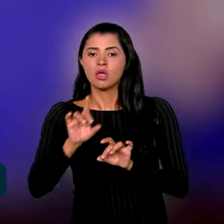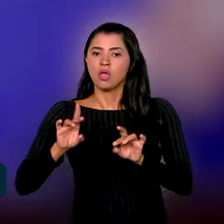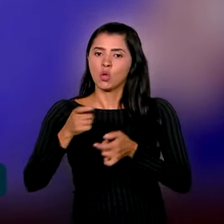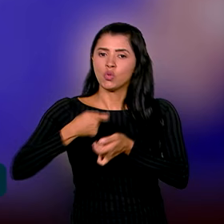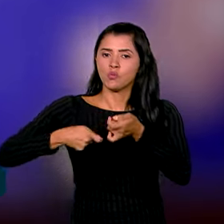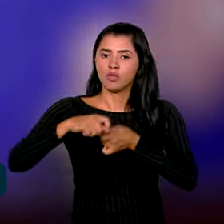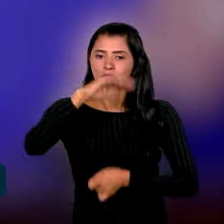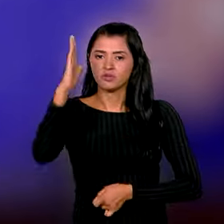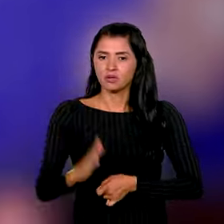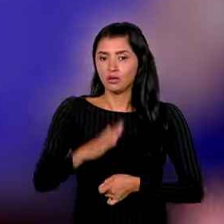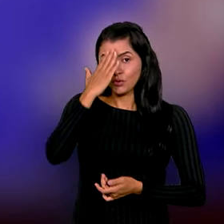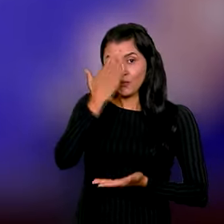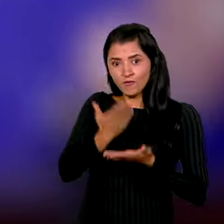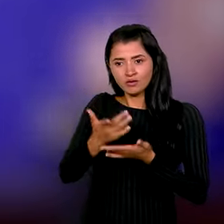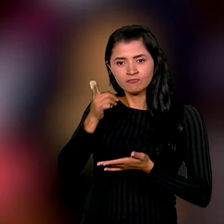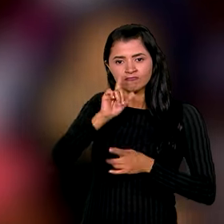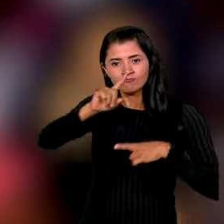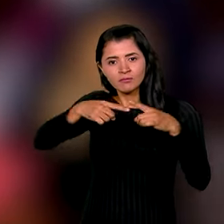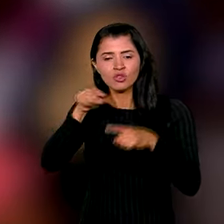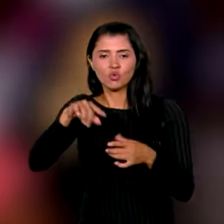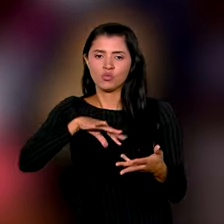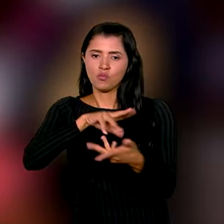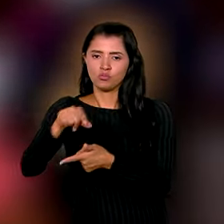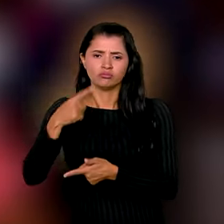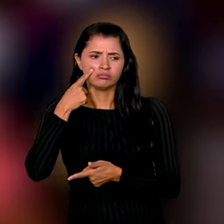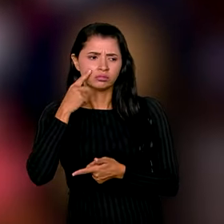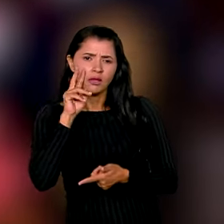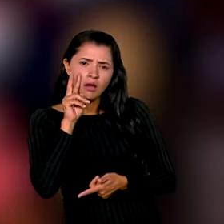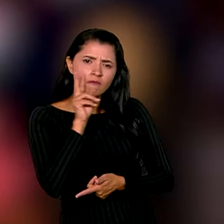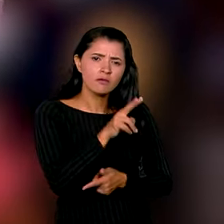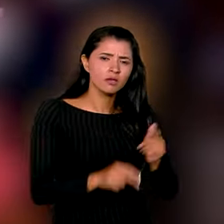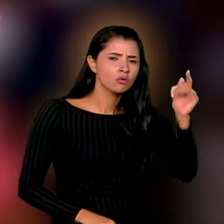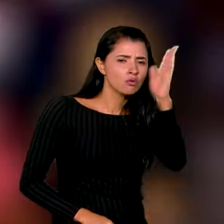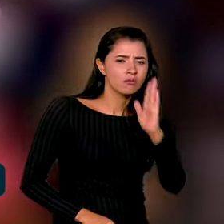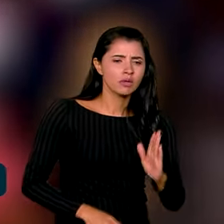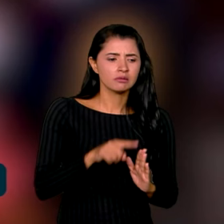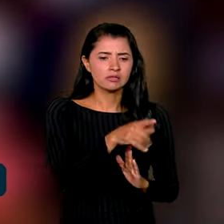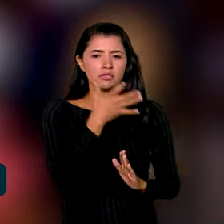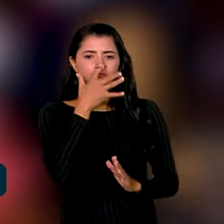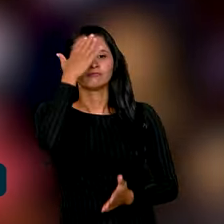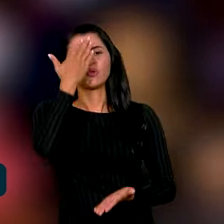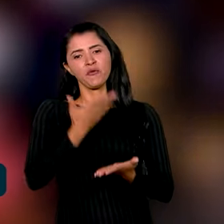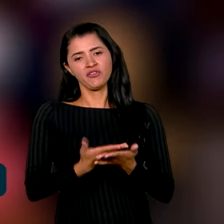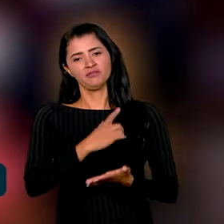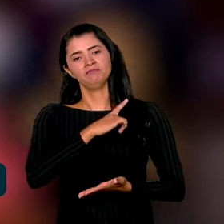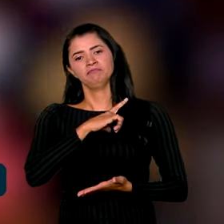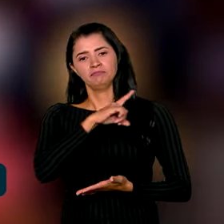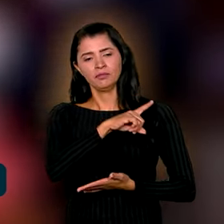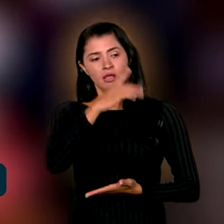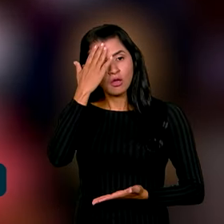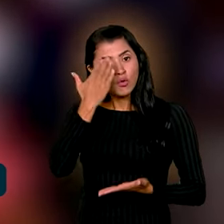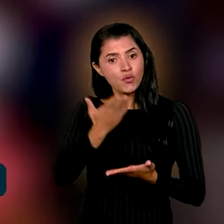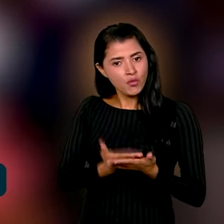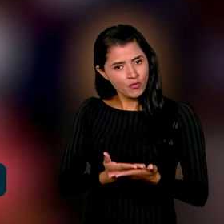a confiança que o país vem conquistando no exterior. O mundo está olhando para o Brasil com confiança, que era a